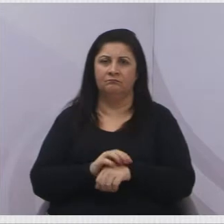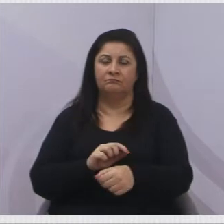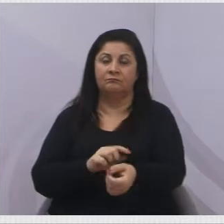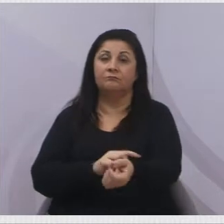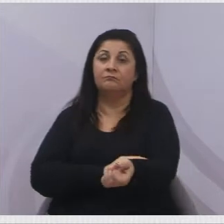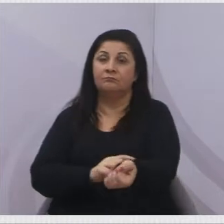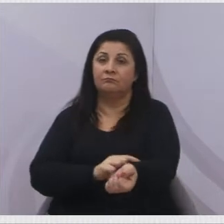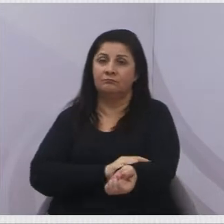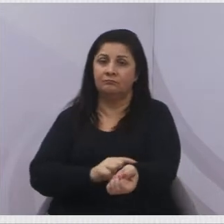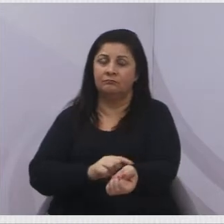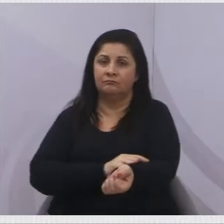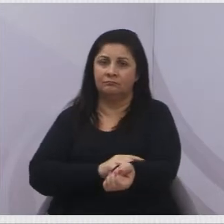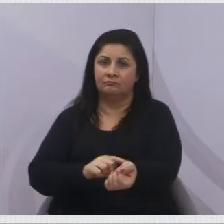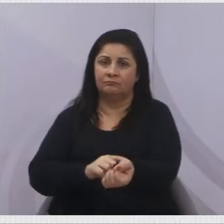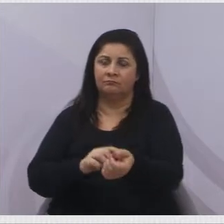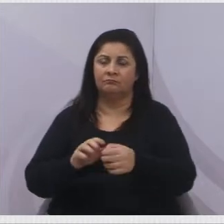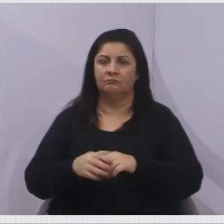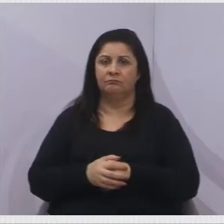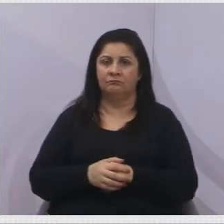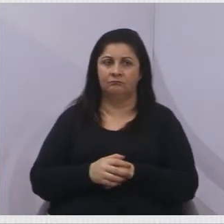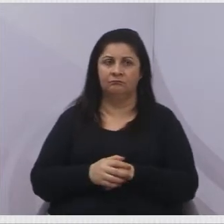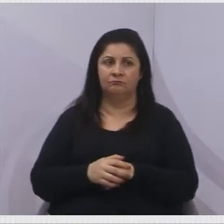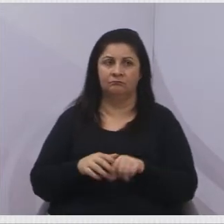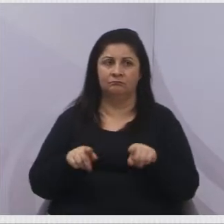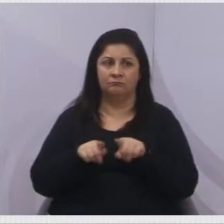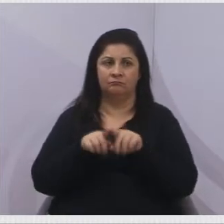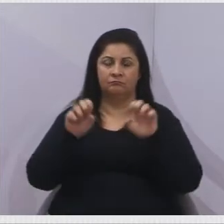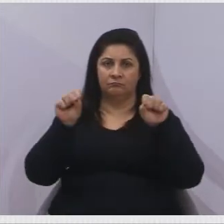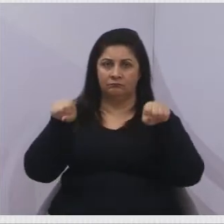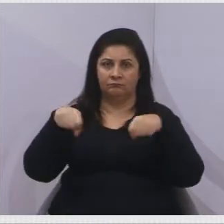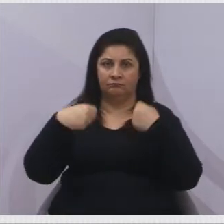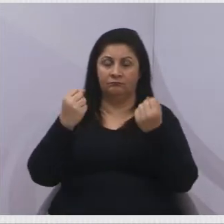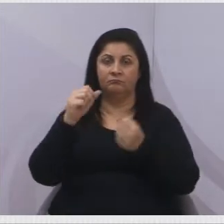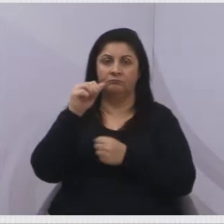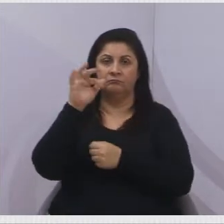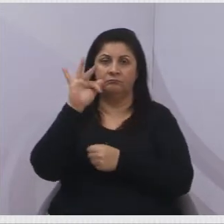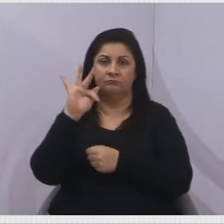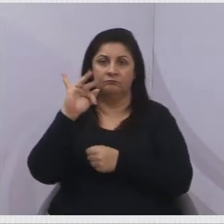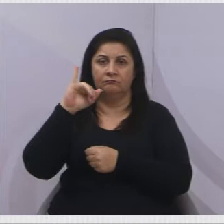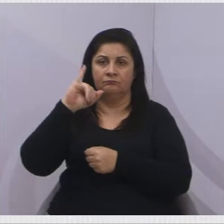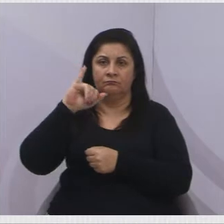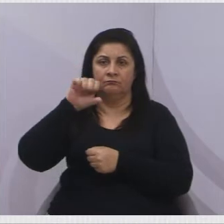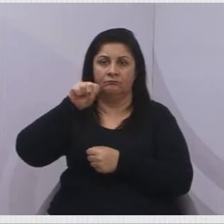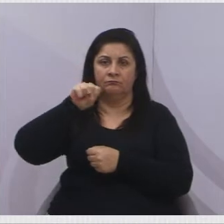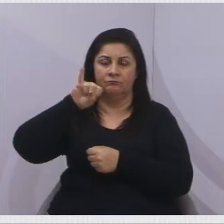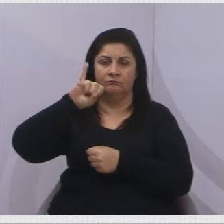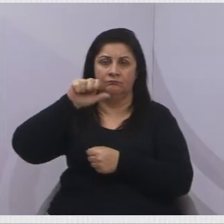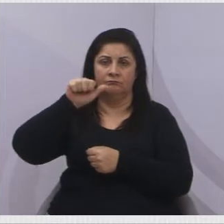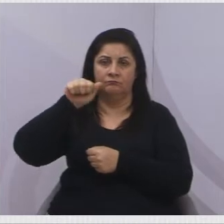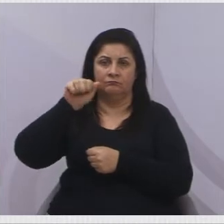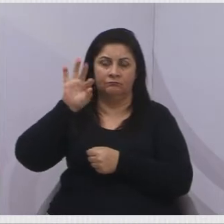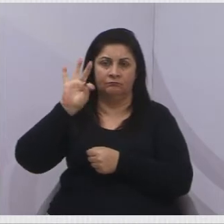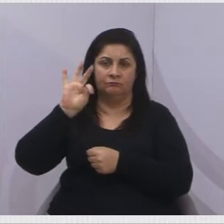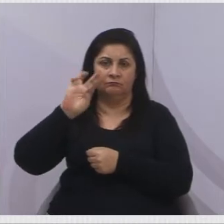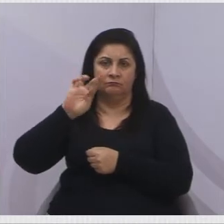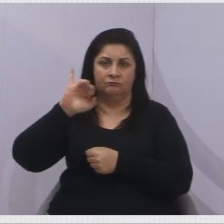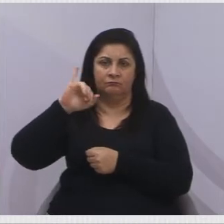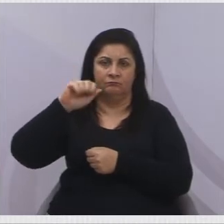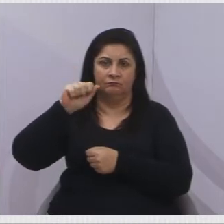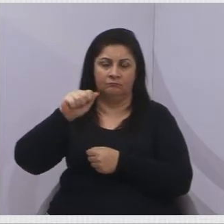para a fisiatria, que é uma especialidade nova que tem com o intuito de promover o maior